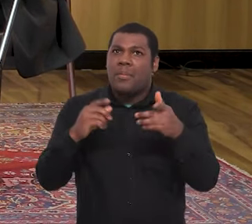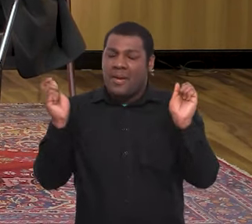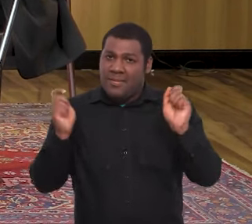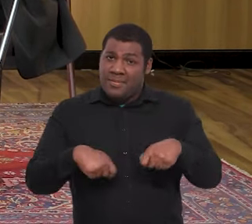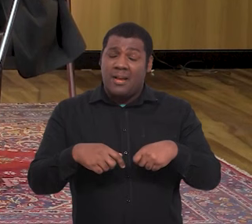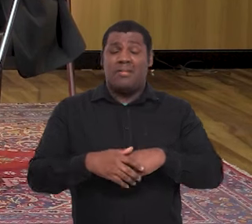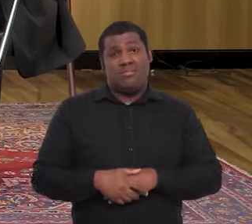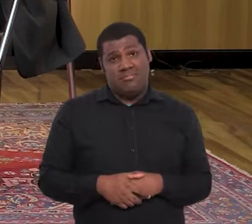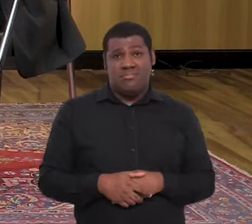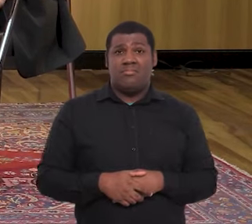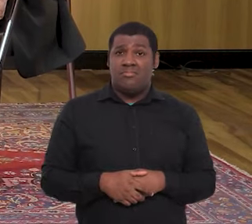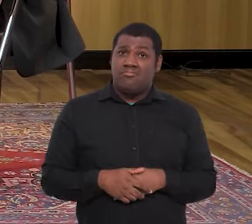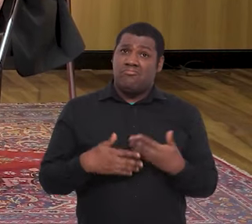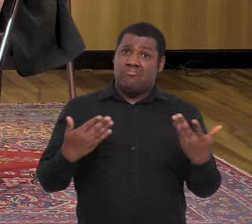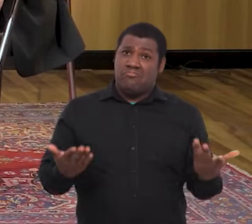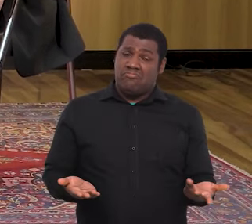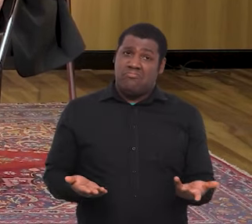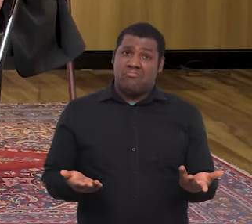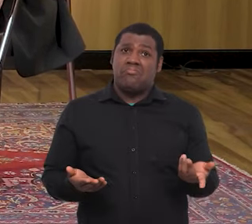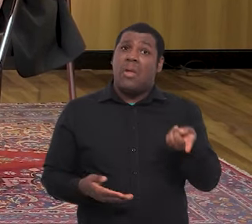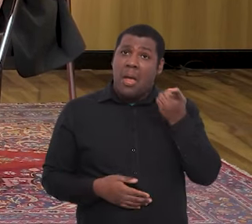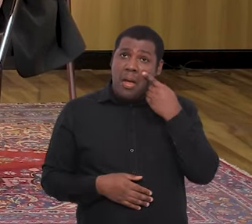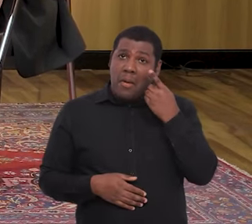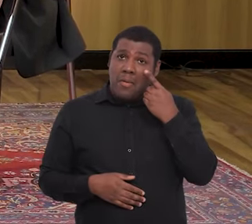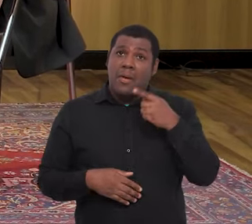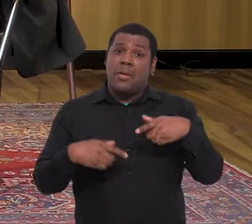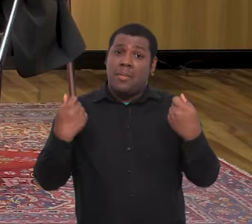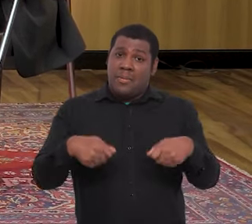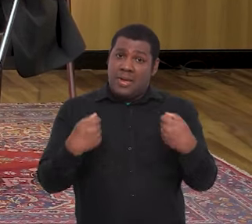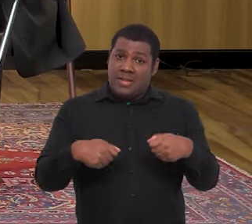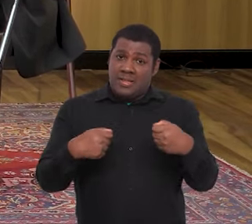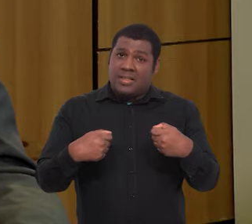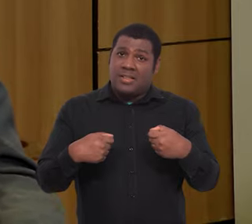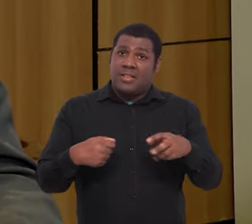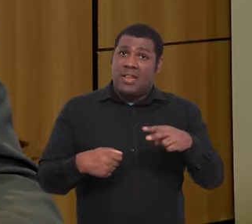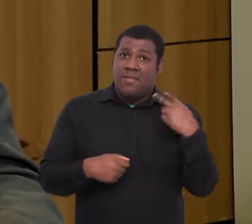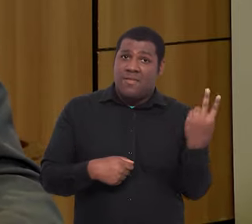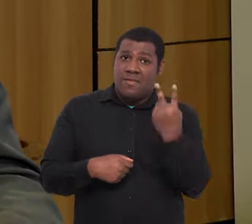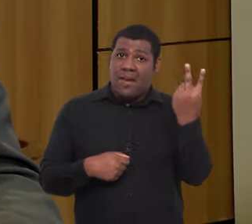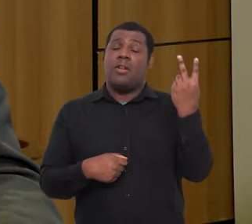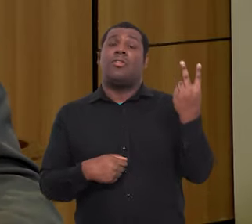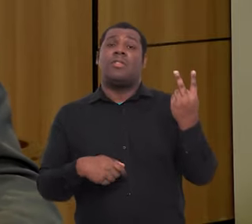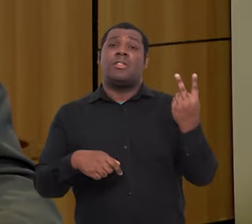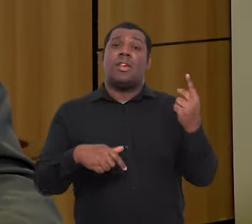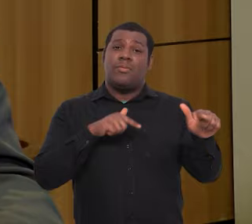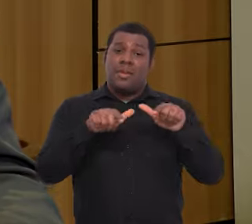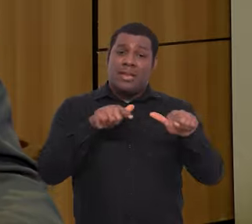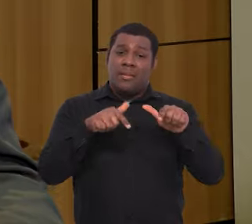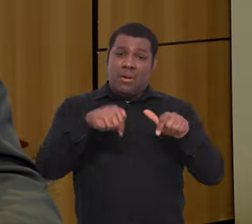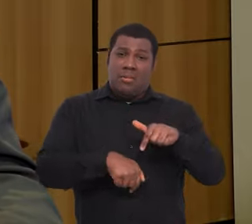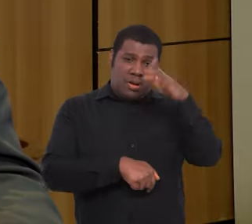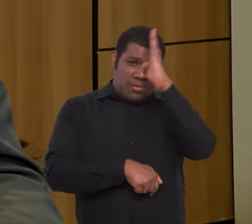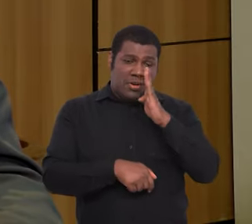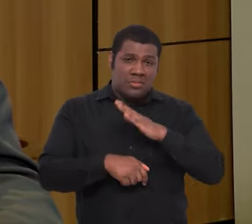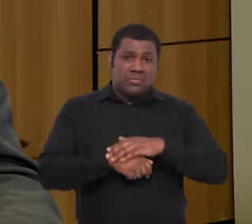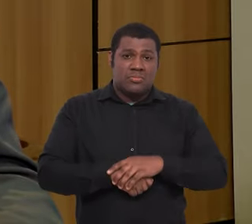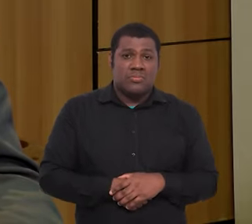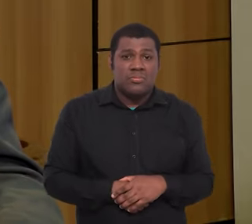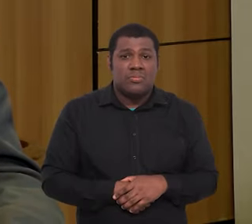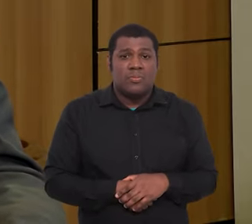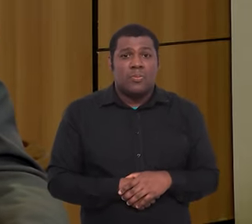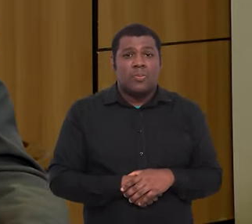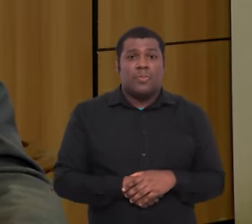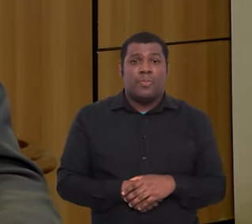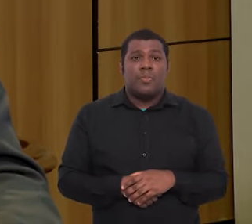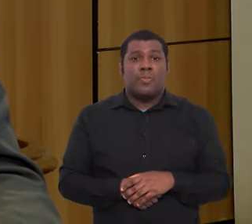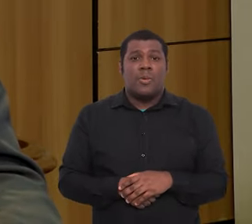cabe tem trabalho que não cabe é preciso que a gente Valorize a relação trabalho no Brasil eh porque